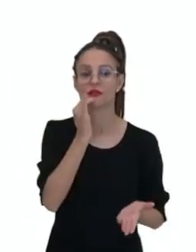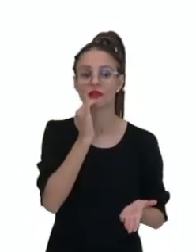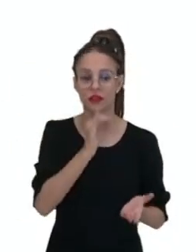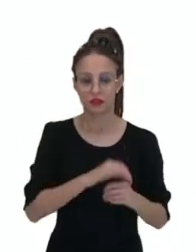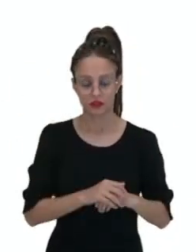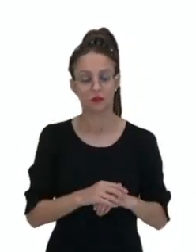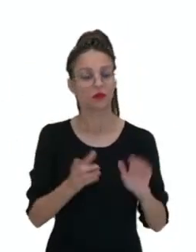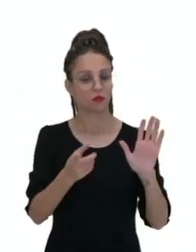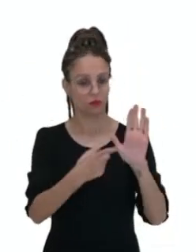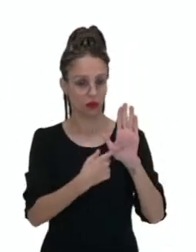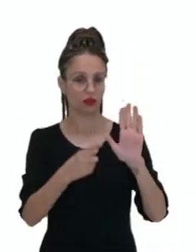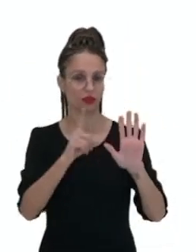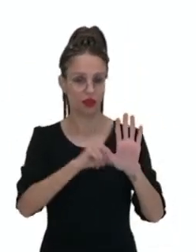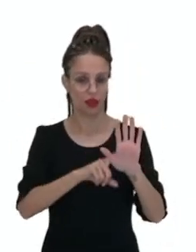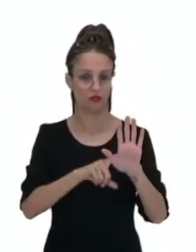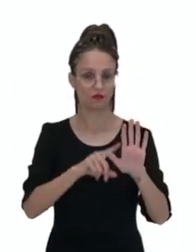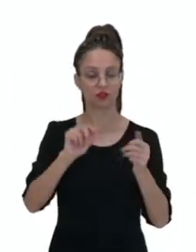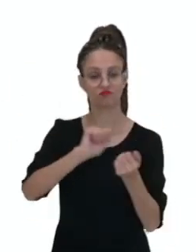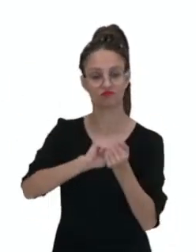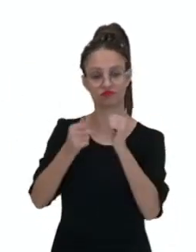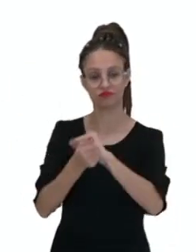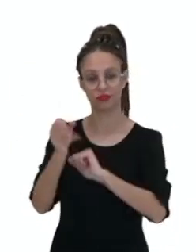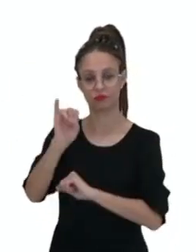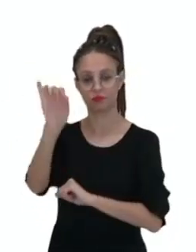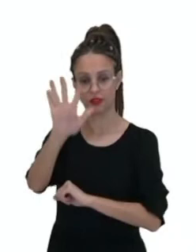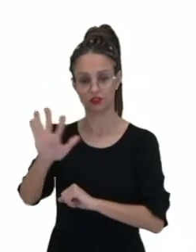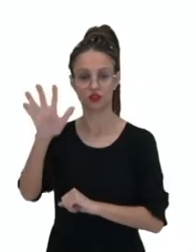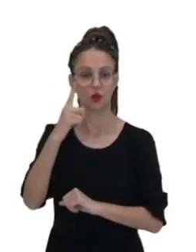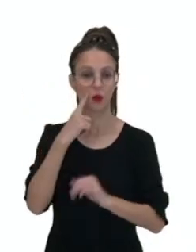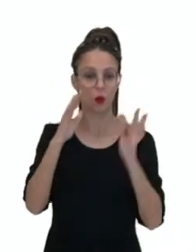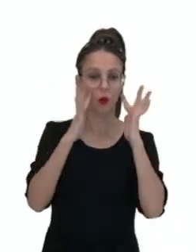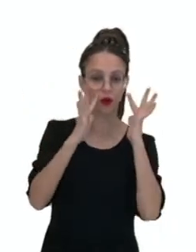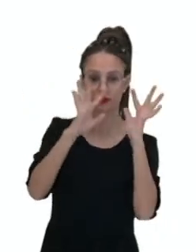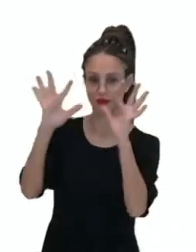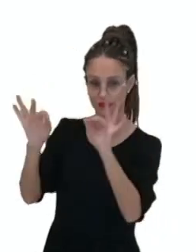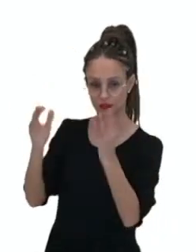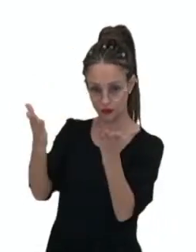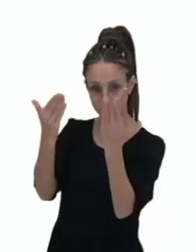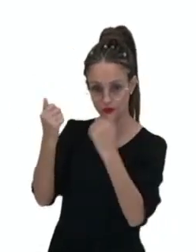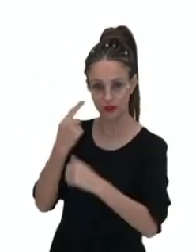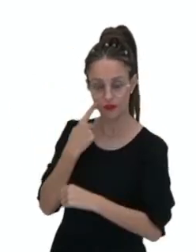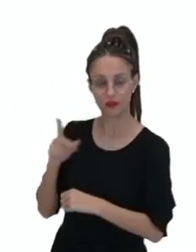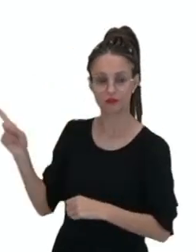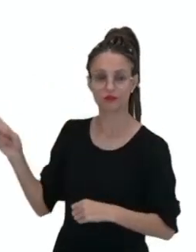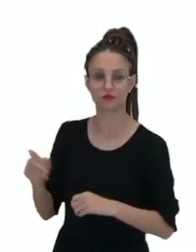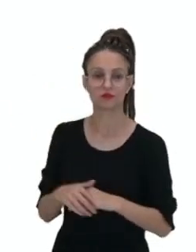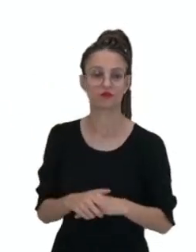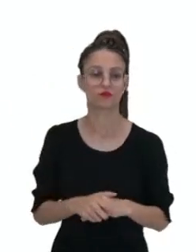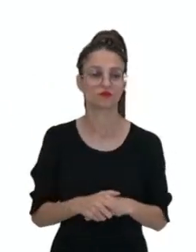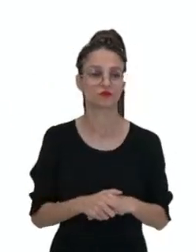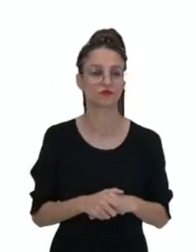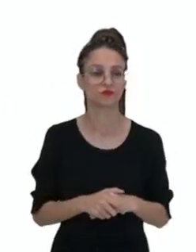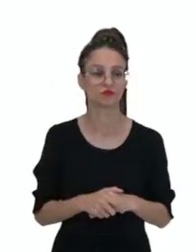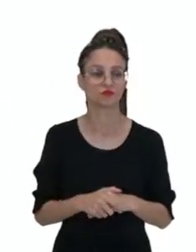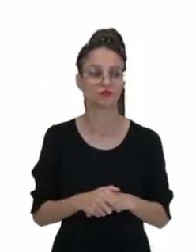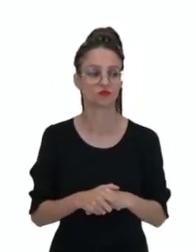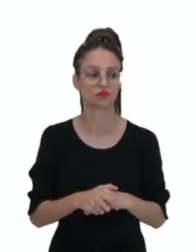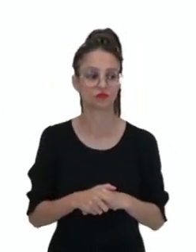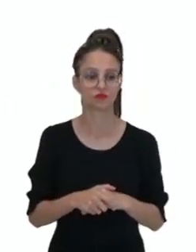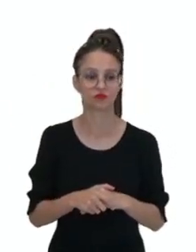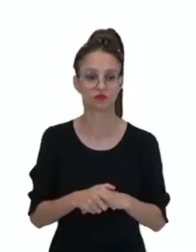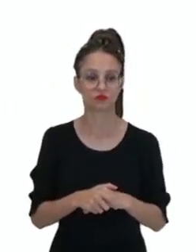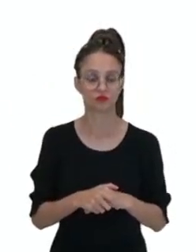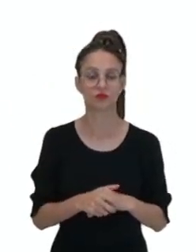uma metáfora em forma de imagem. Olhe bem com atenção. Chegue mais perto, dê uma olhadinha. Então,